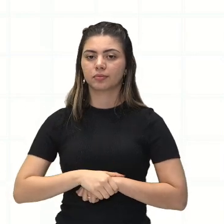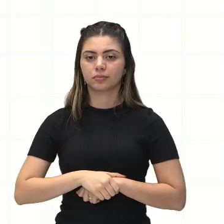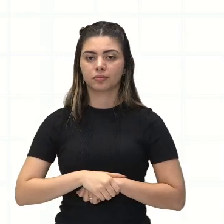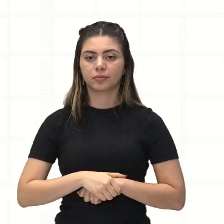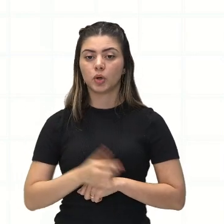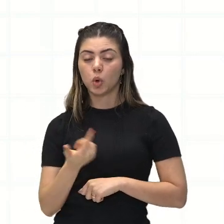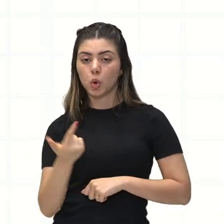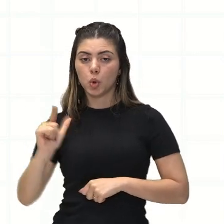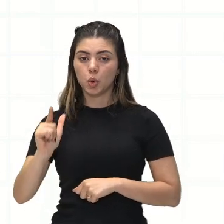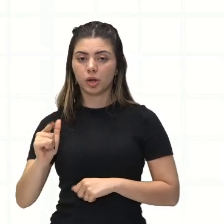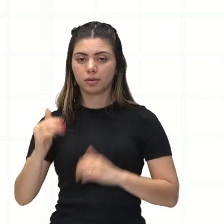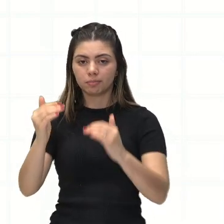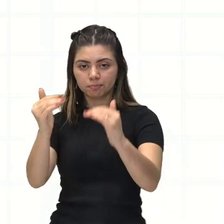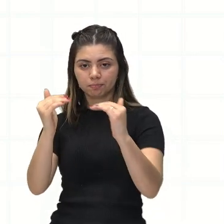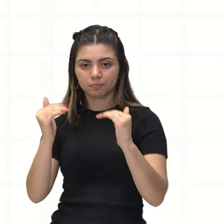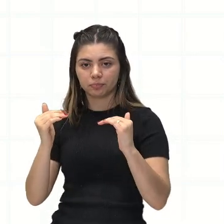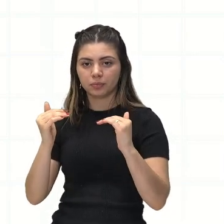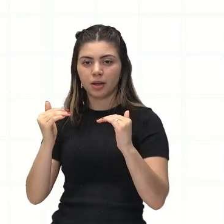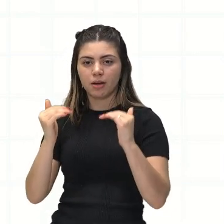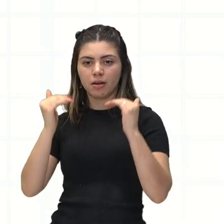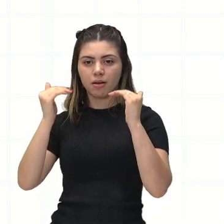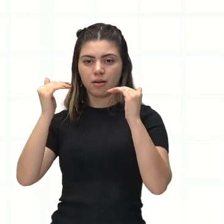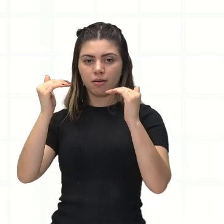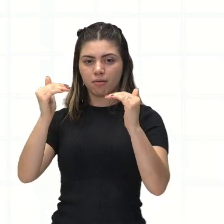Essas duas perguntas,